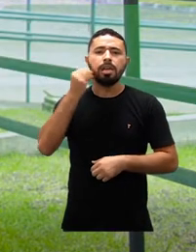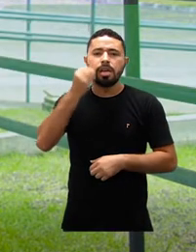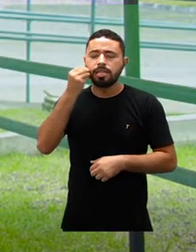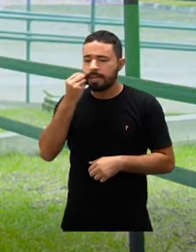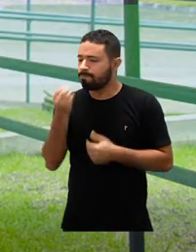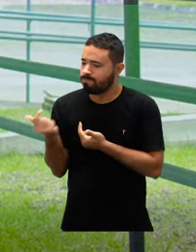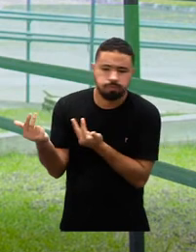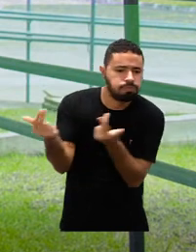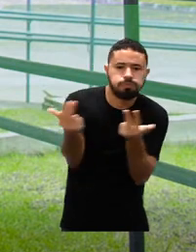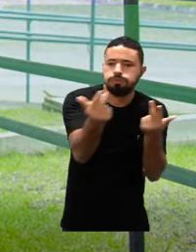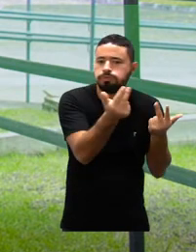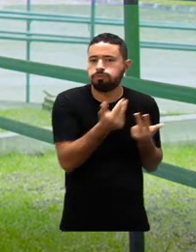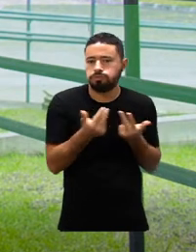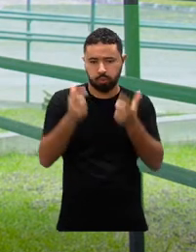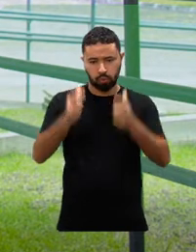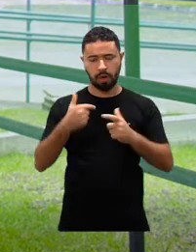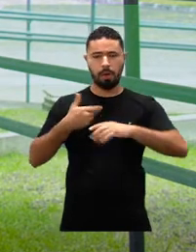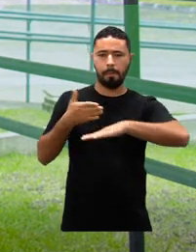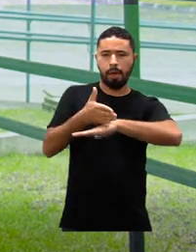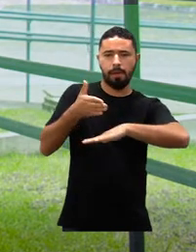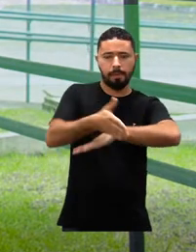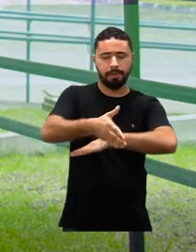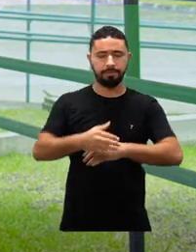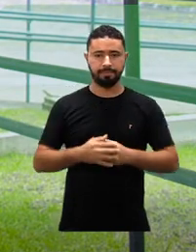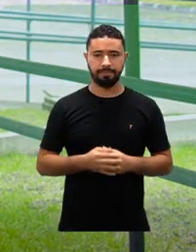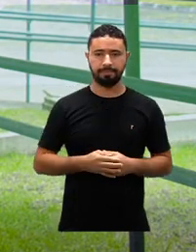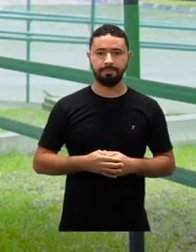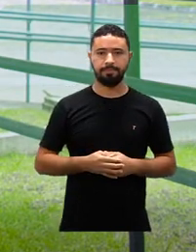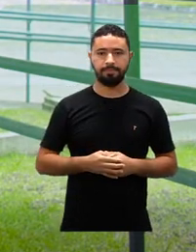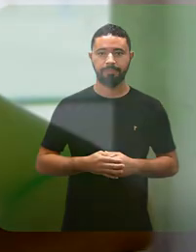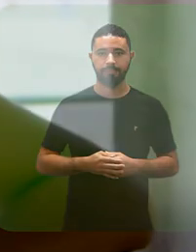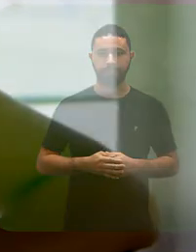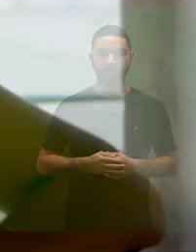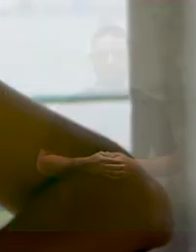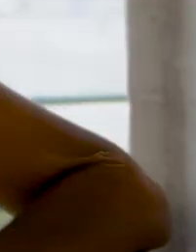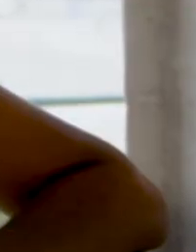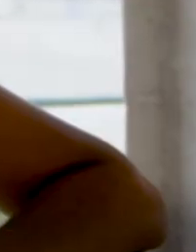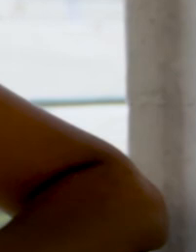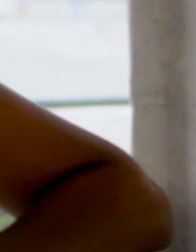permeiam o espaço que eu ocupo hoje em dia, sabe?